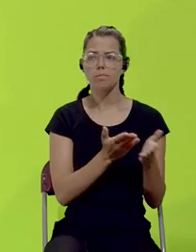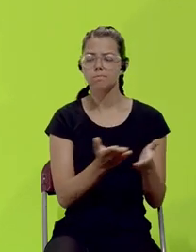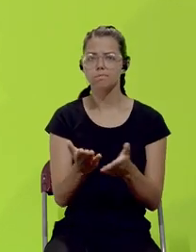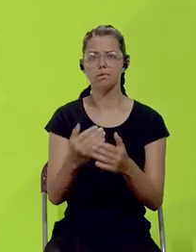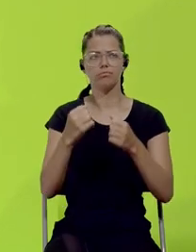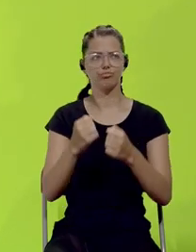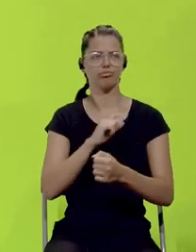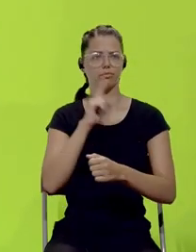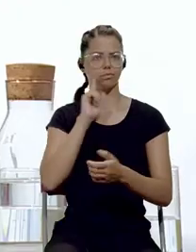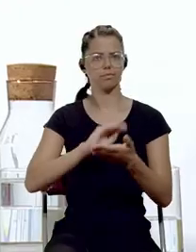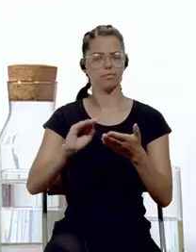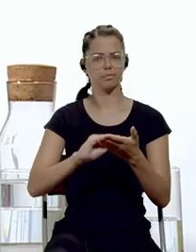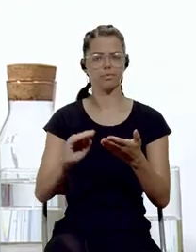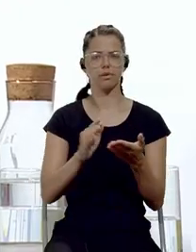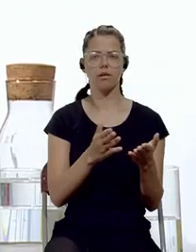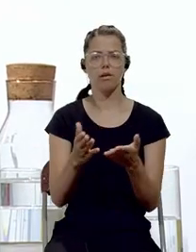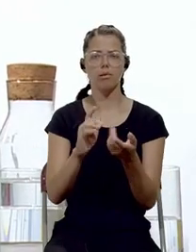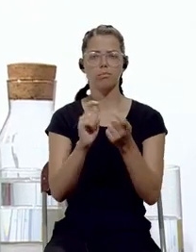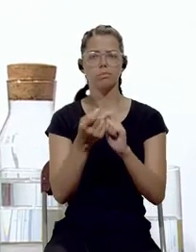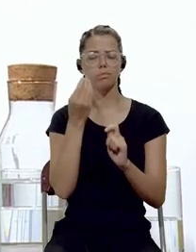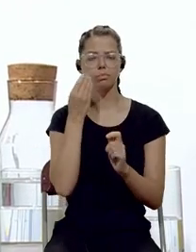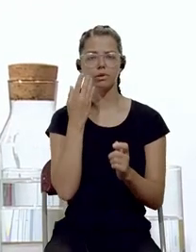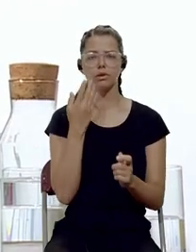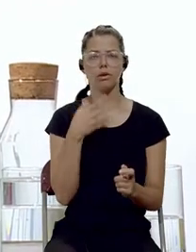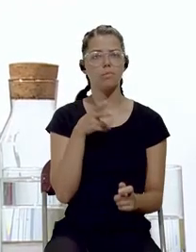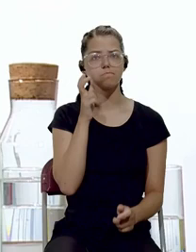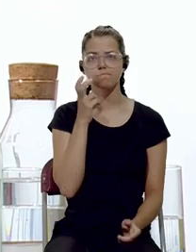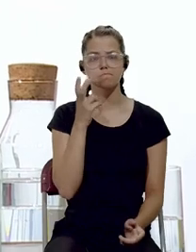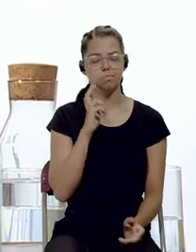enquanto escritora? E outra, não se ouve.